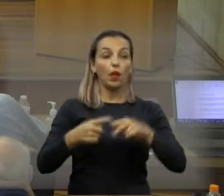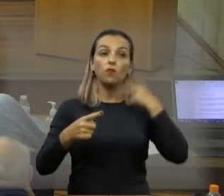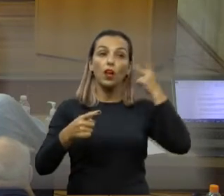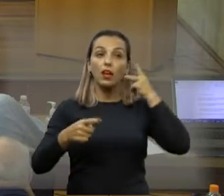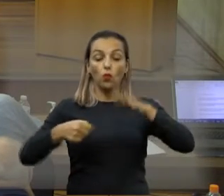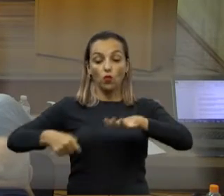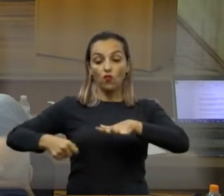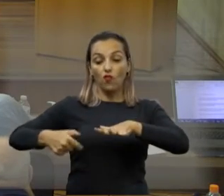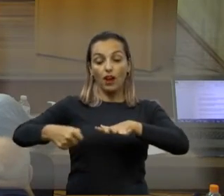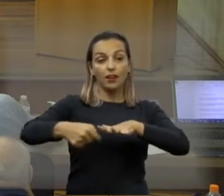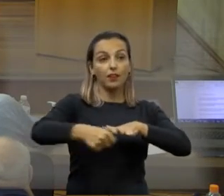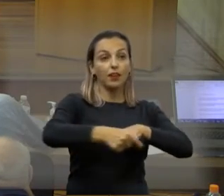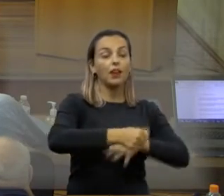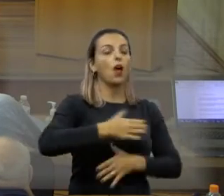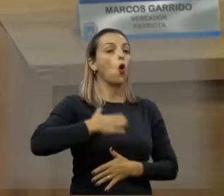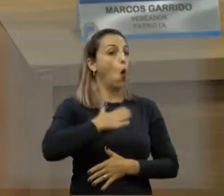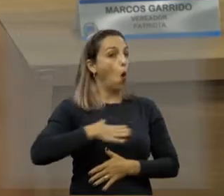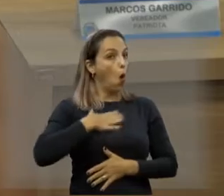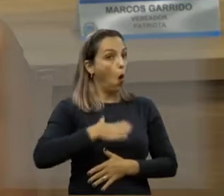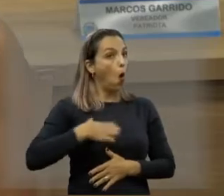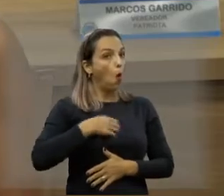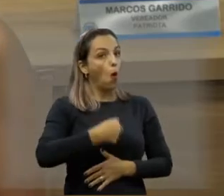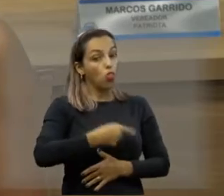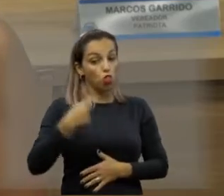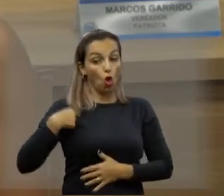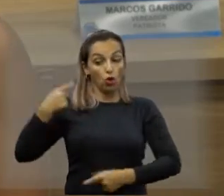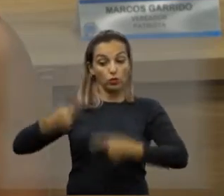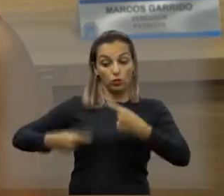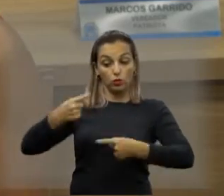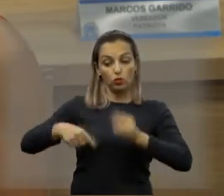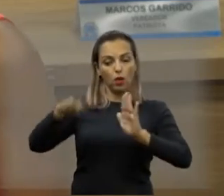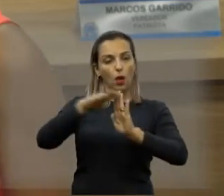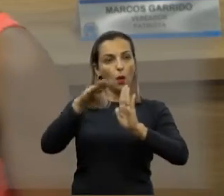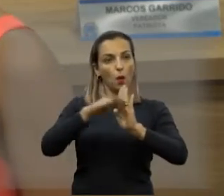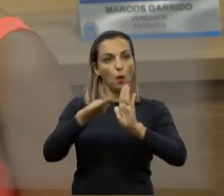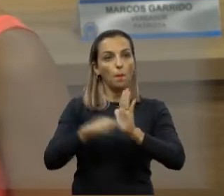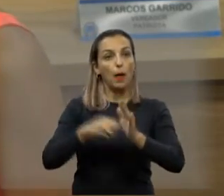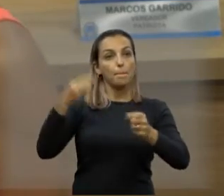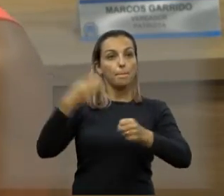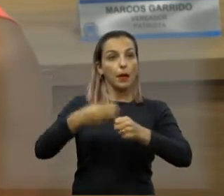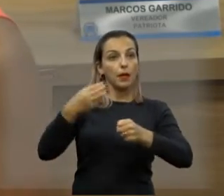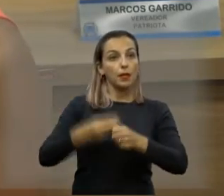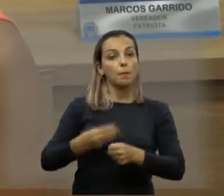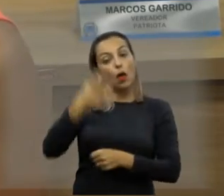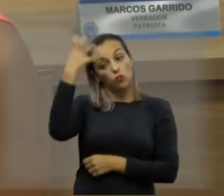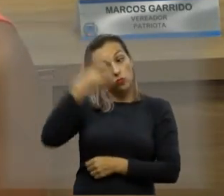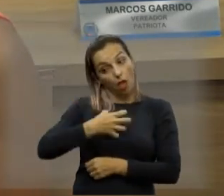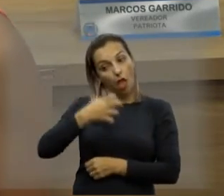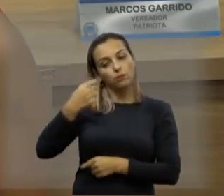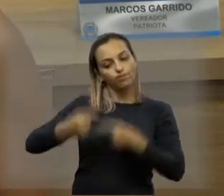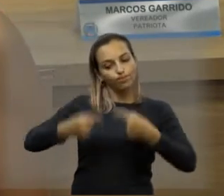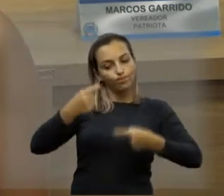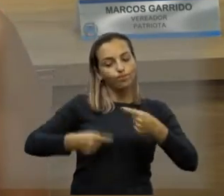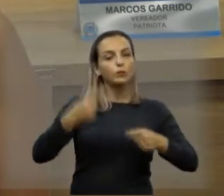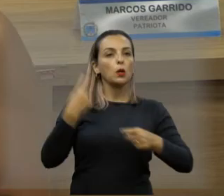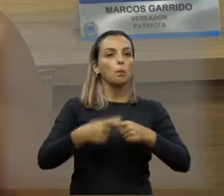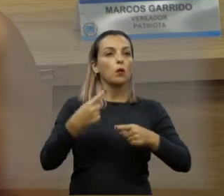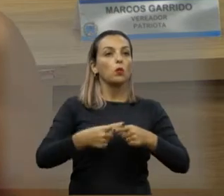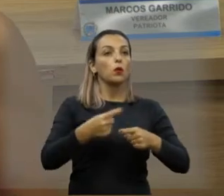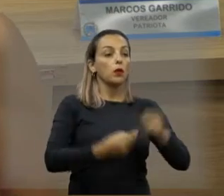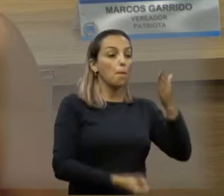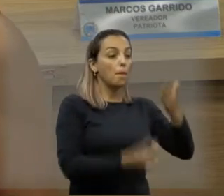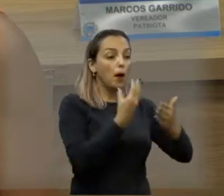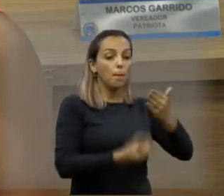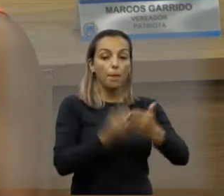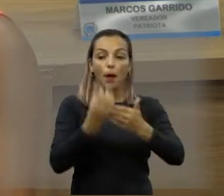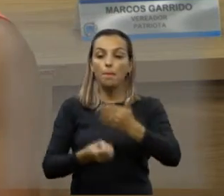gosta de fake News então a gente precisa discutir esse plano Municipal com seriedade entendendo que ele como é fruto de